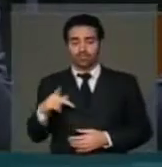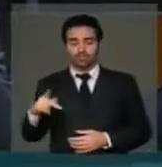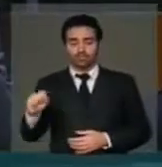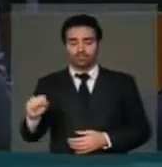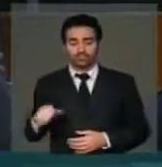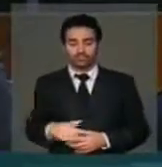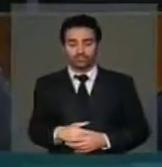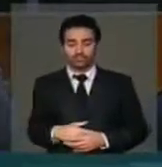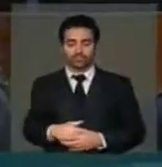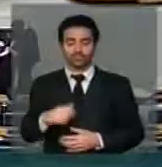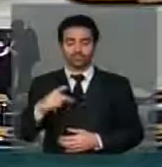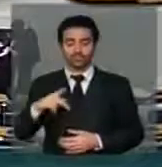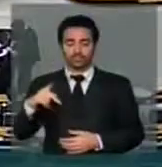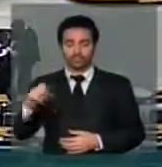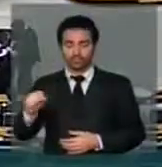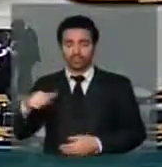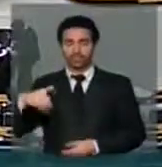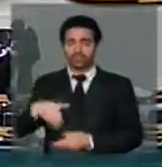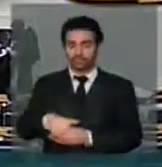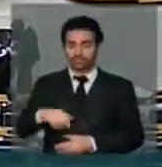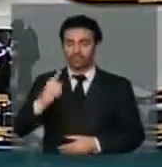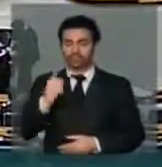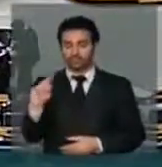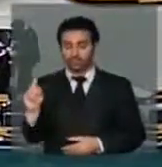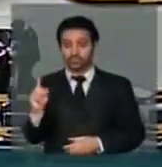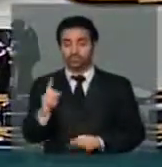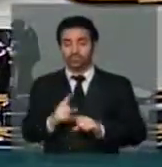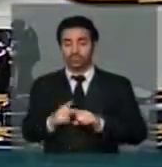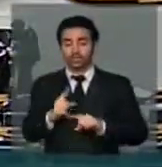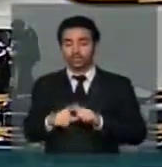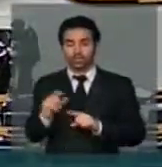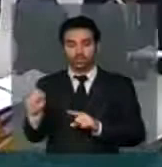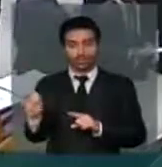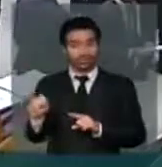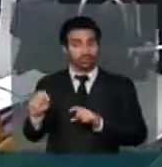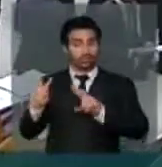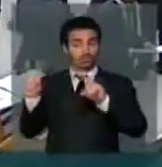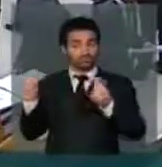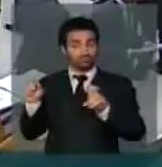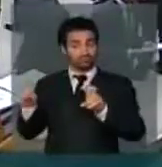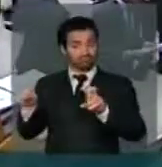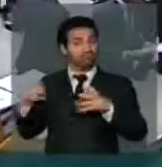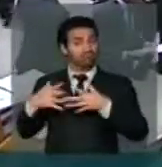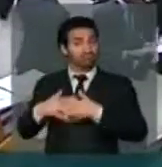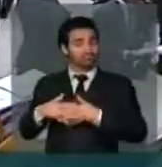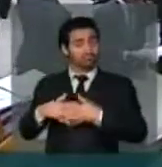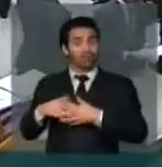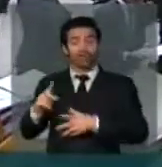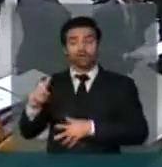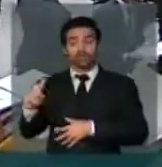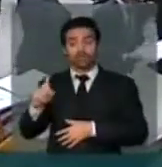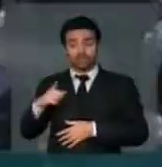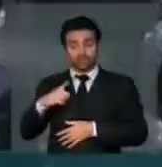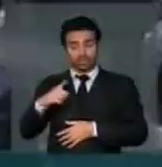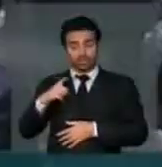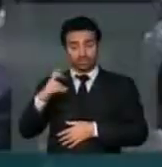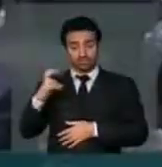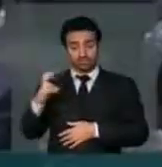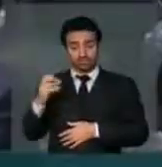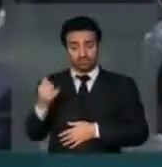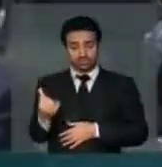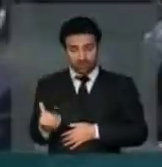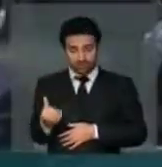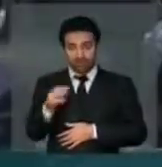Senhor presidente, o PPS vai votar não, porque a matéria é complexa. Nós estamos tratando aqui de